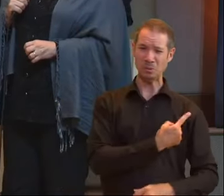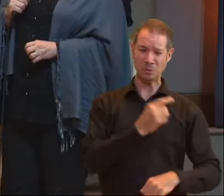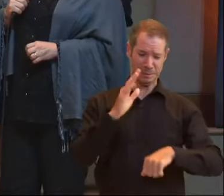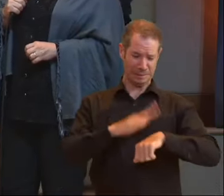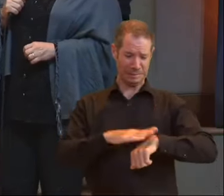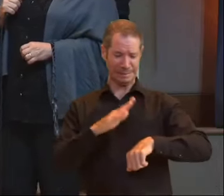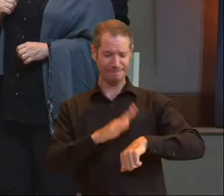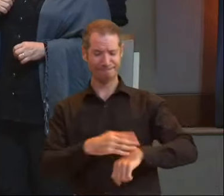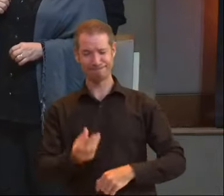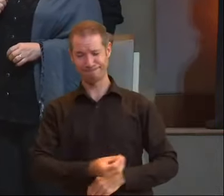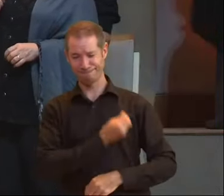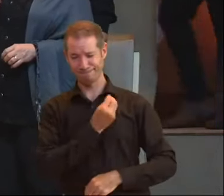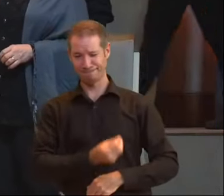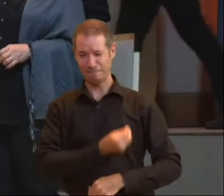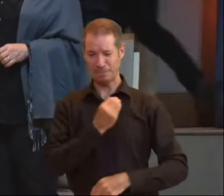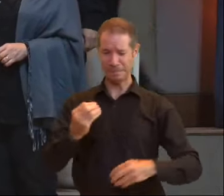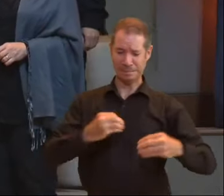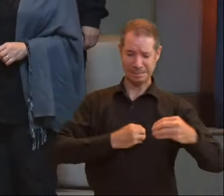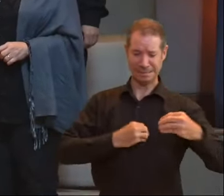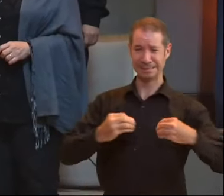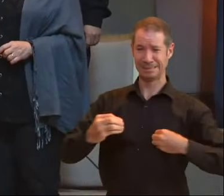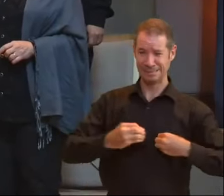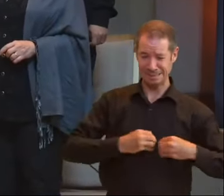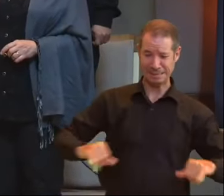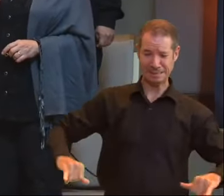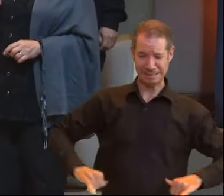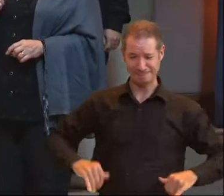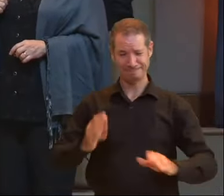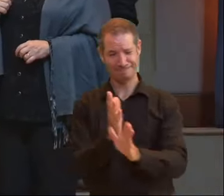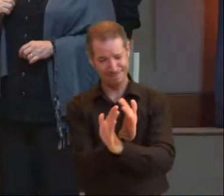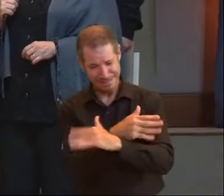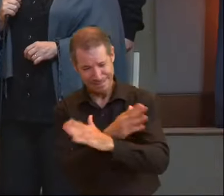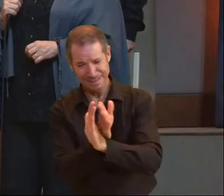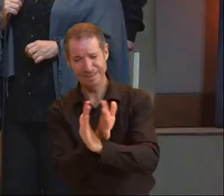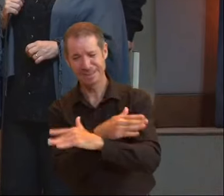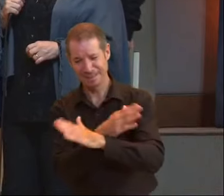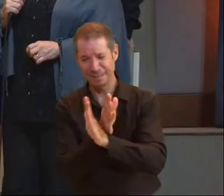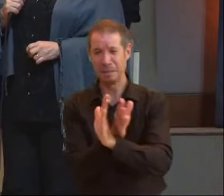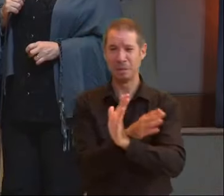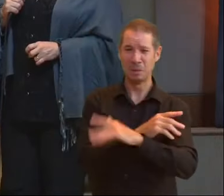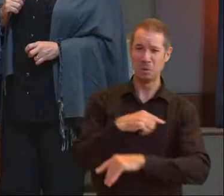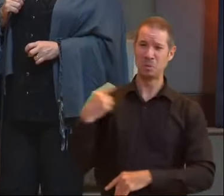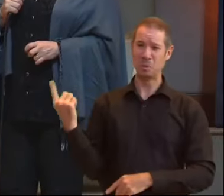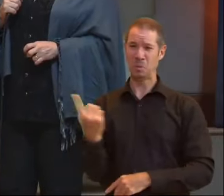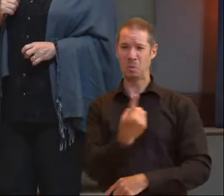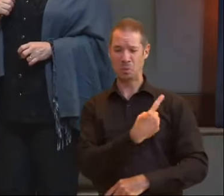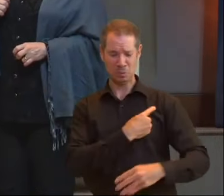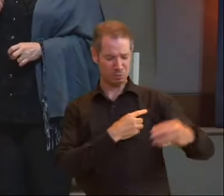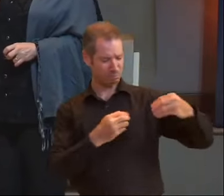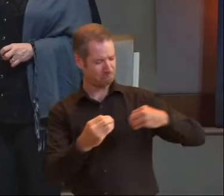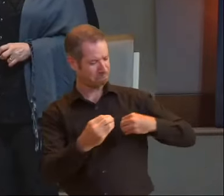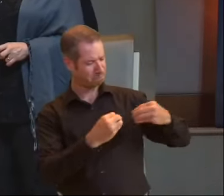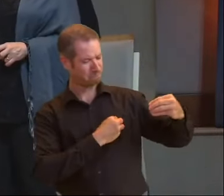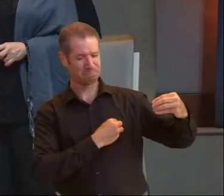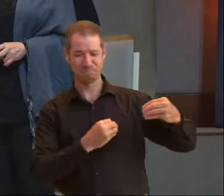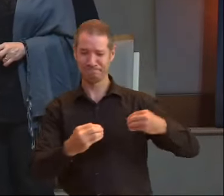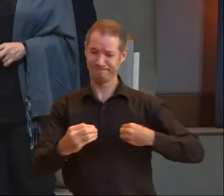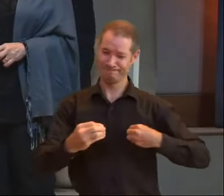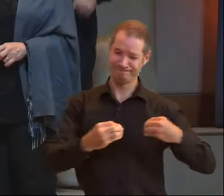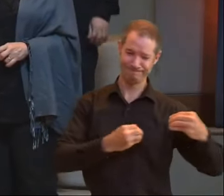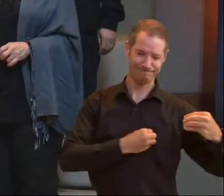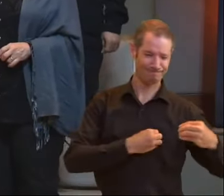Vivíamos todos caídos, perdidos por causa da transgressão.